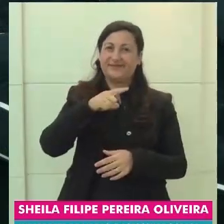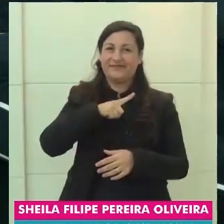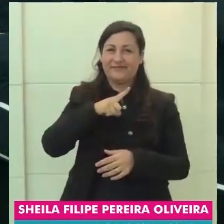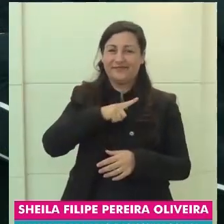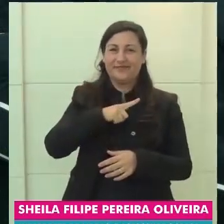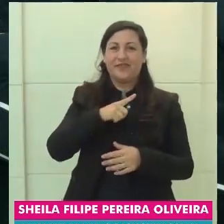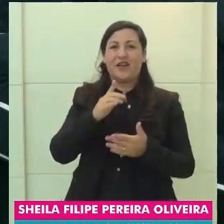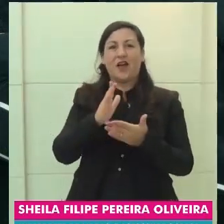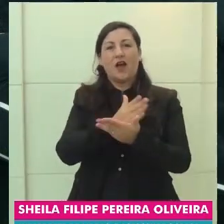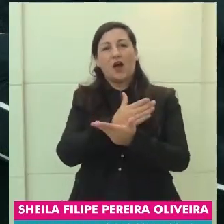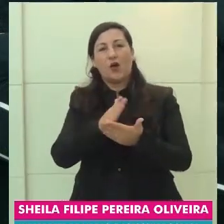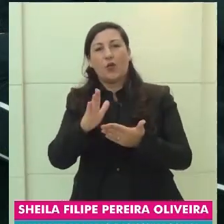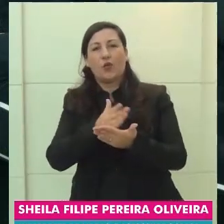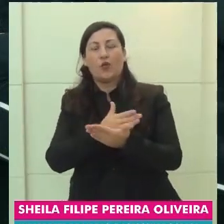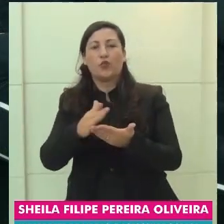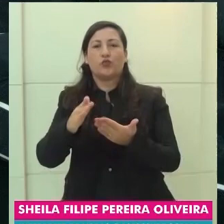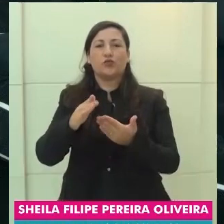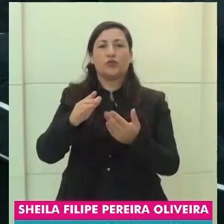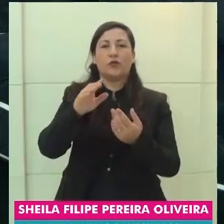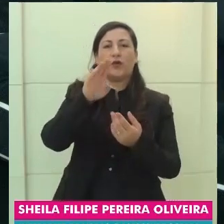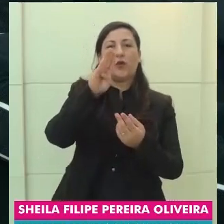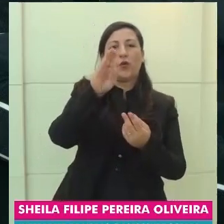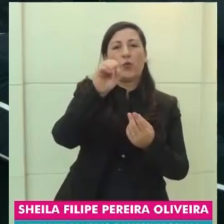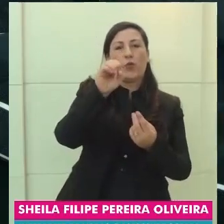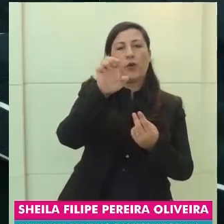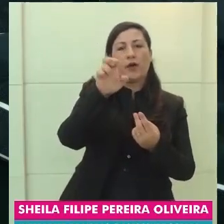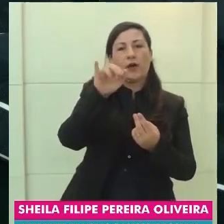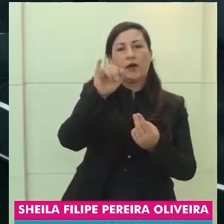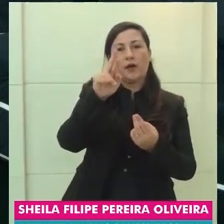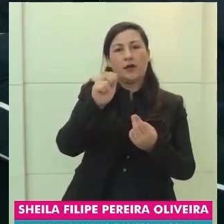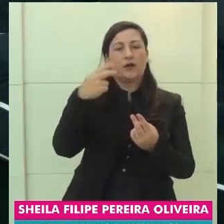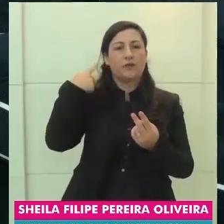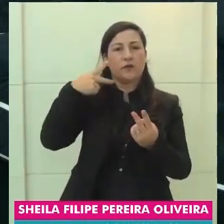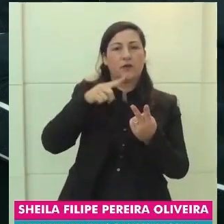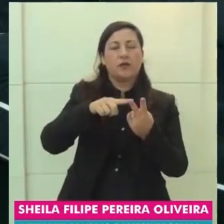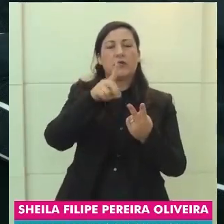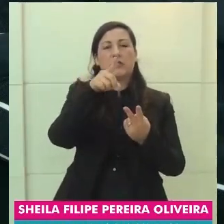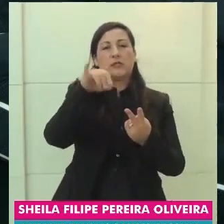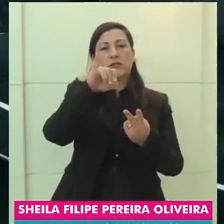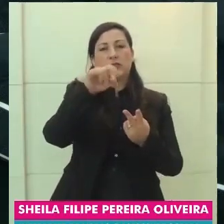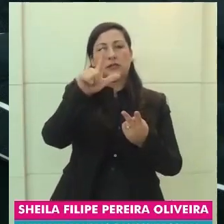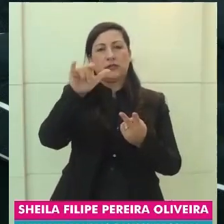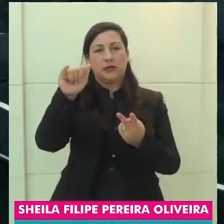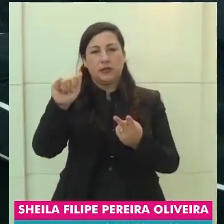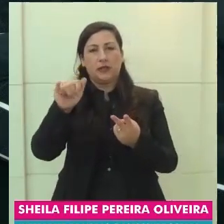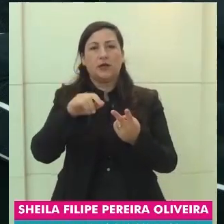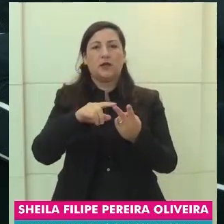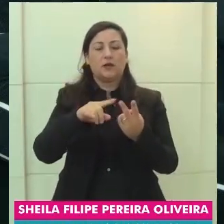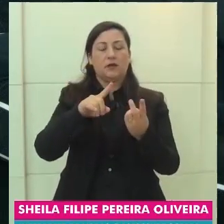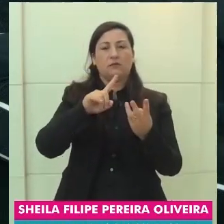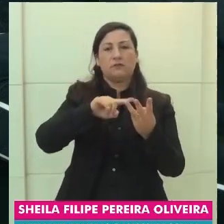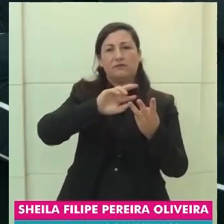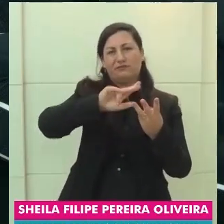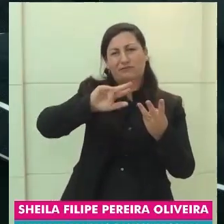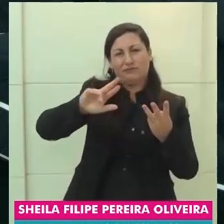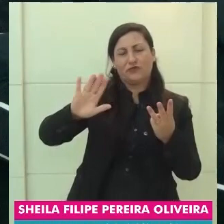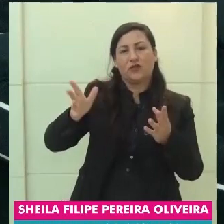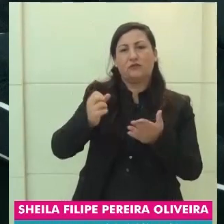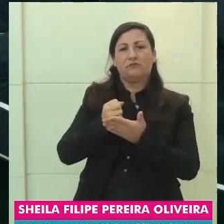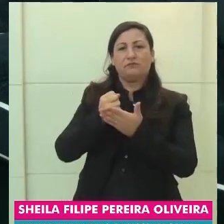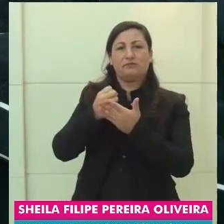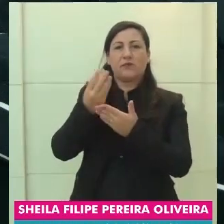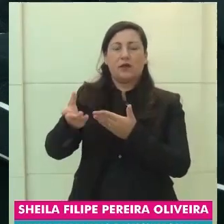Boeira, o Zili, sabe? Temos aguardando a resposta de um banco de